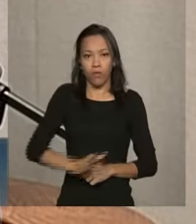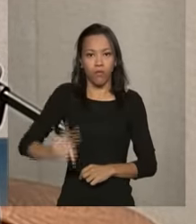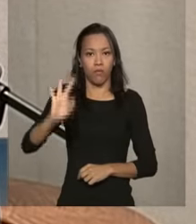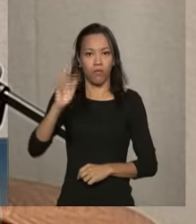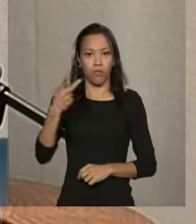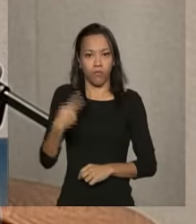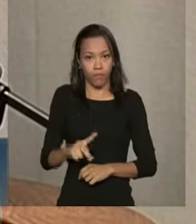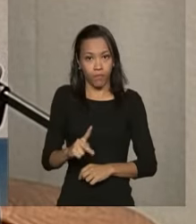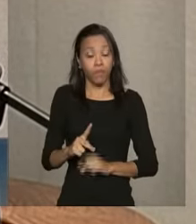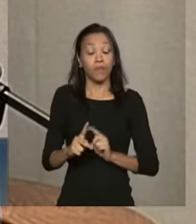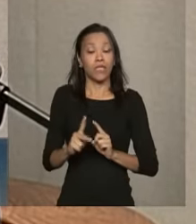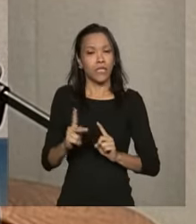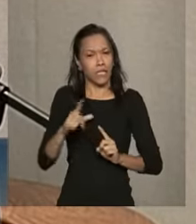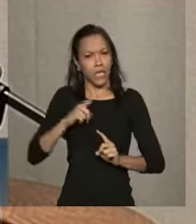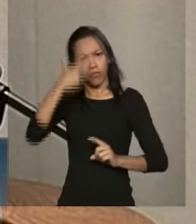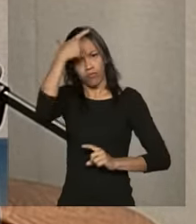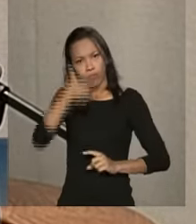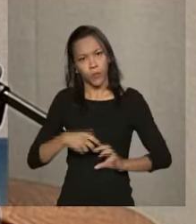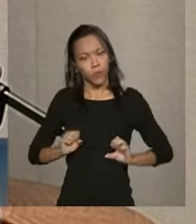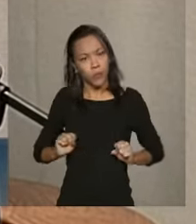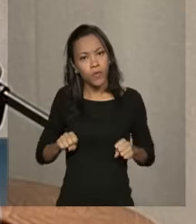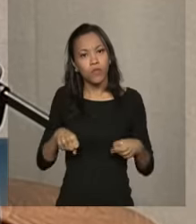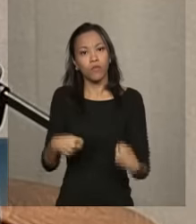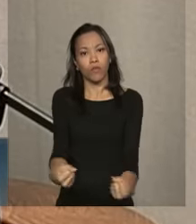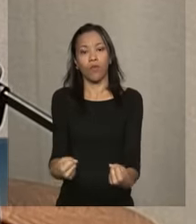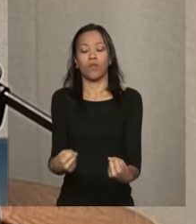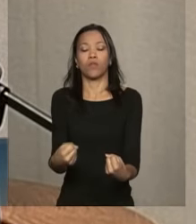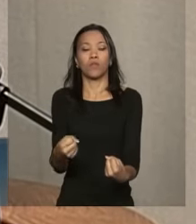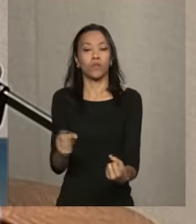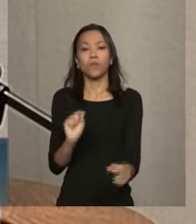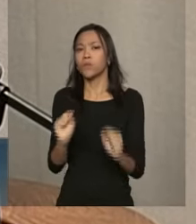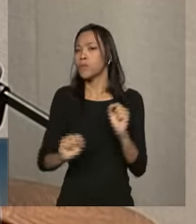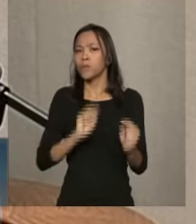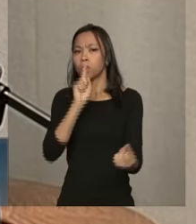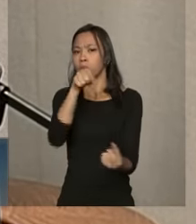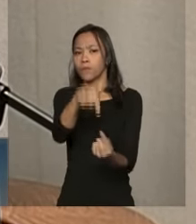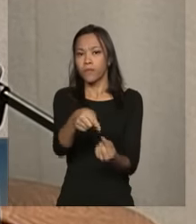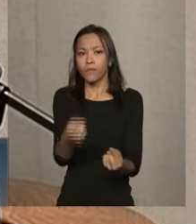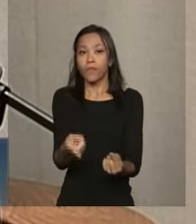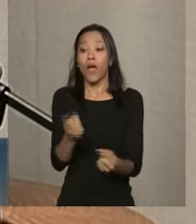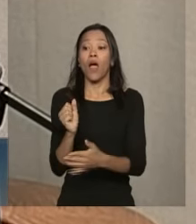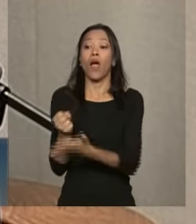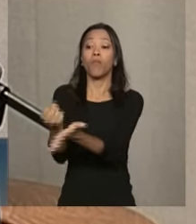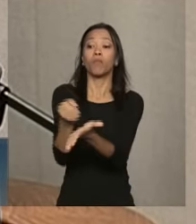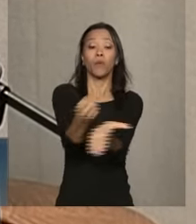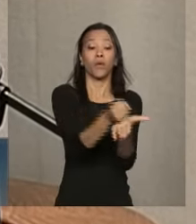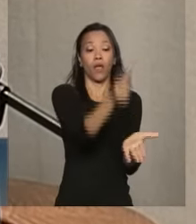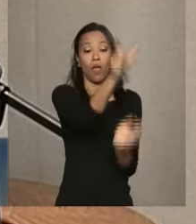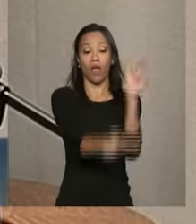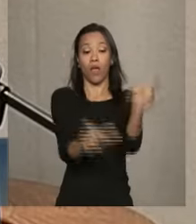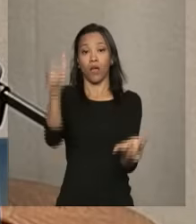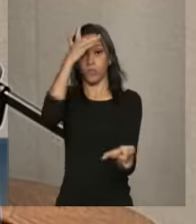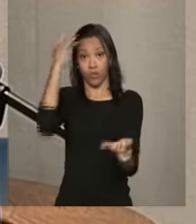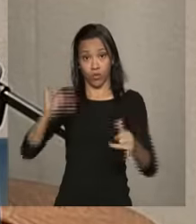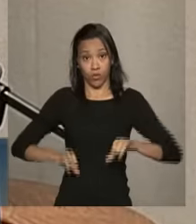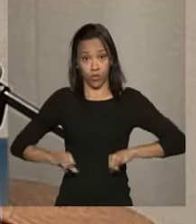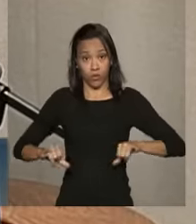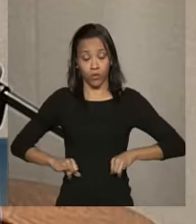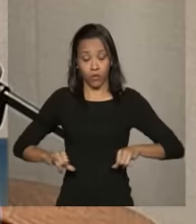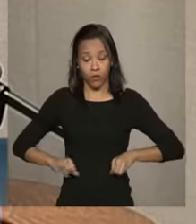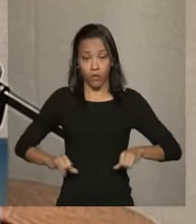eh vidado esforços na reparação das das das vítimas isso indicado pelo